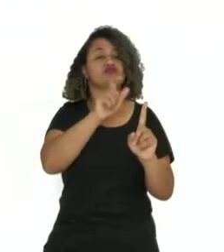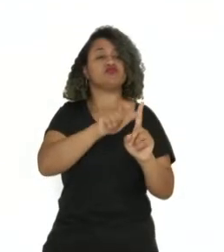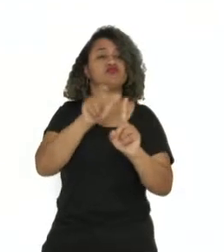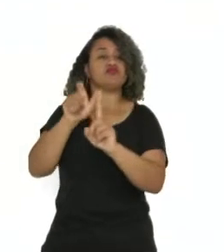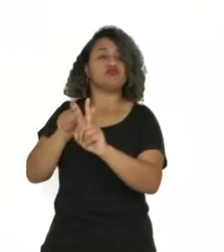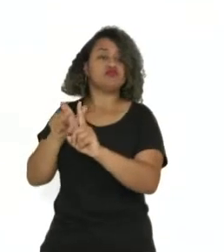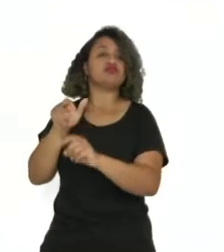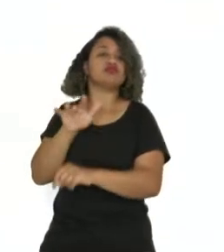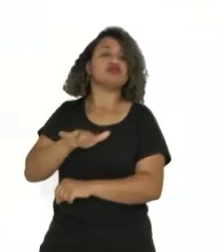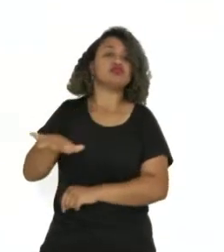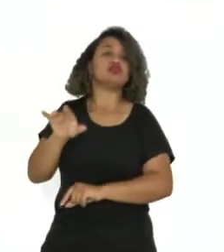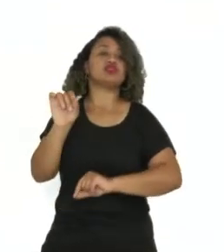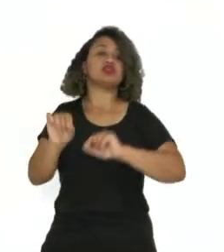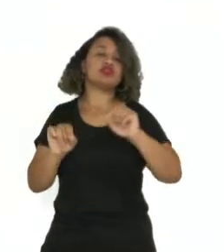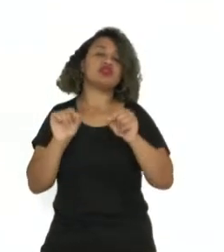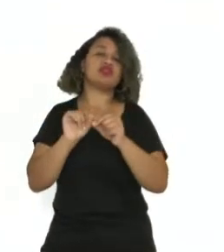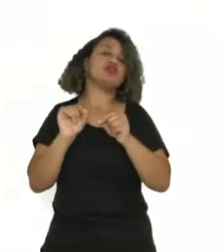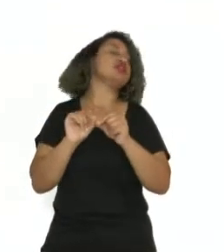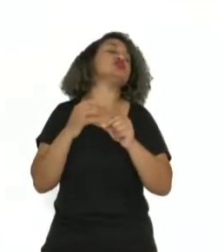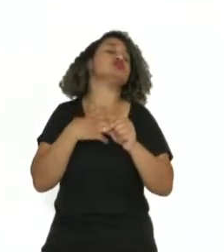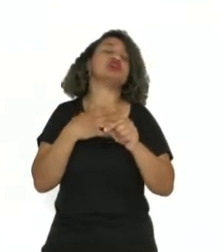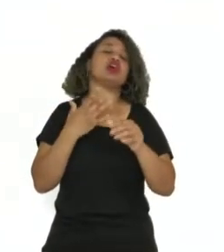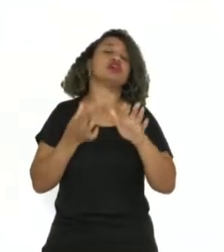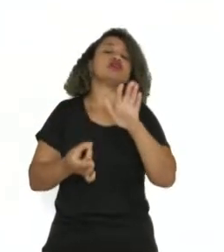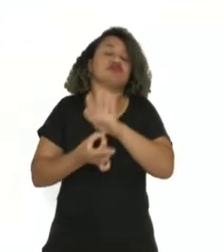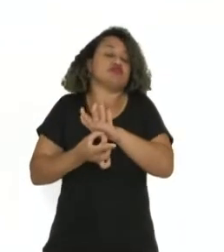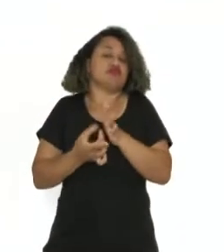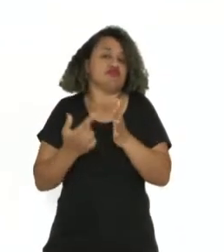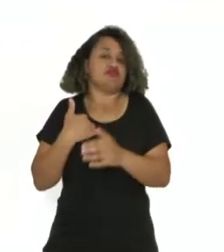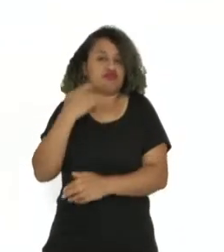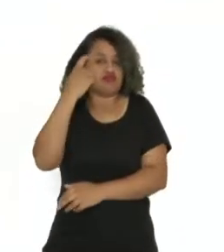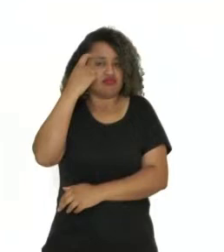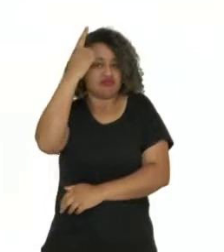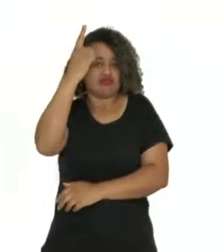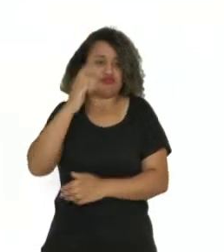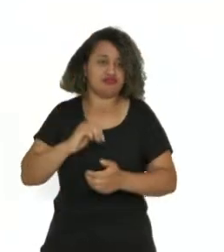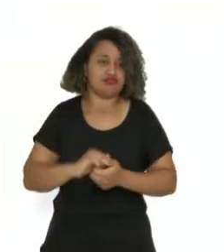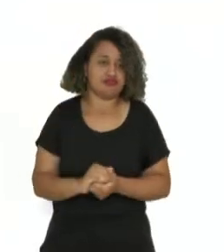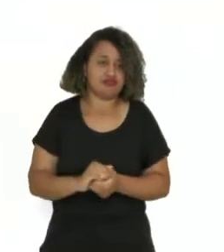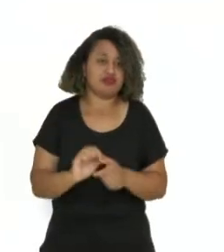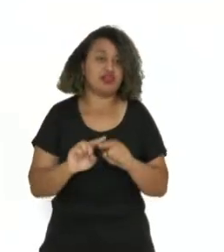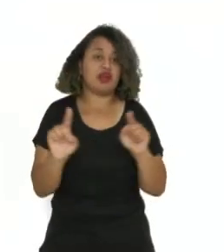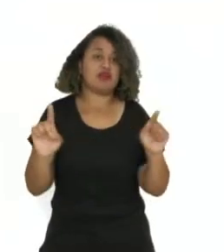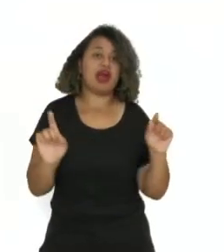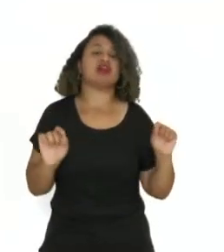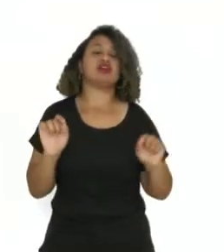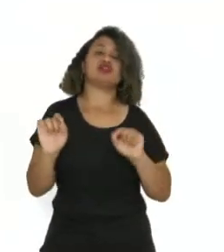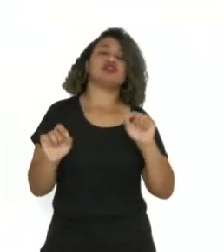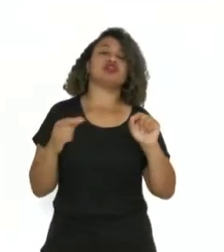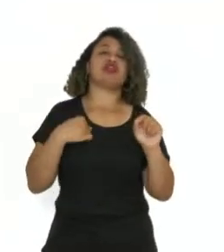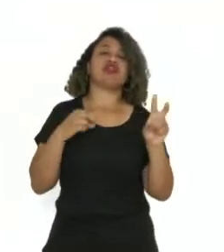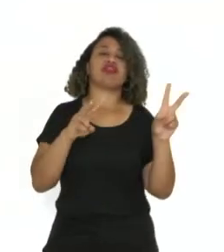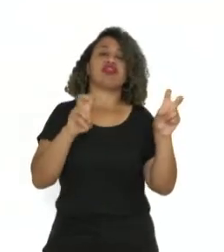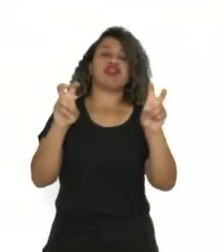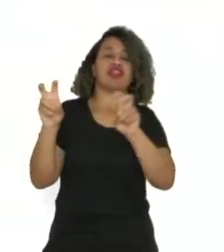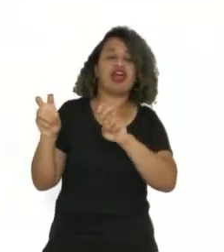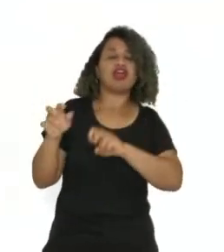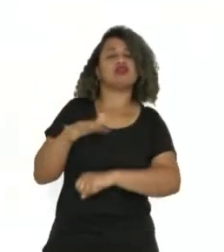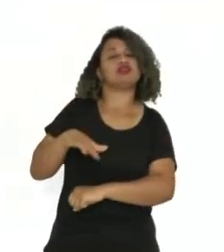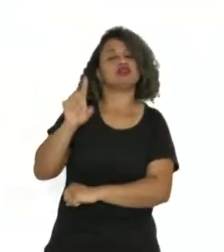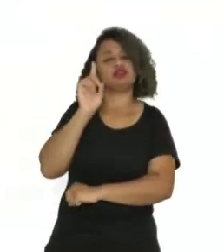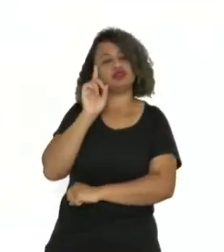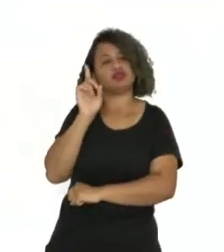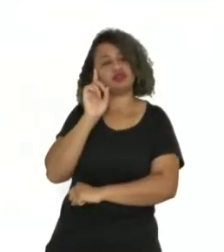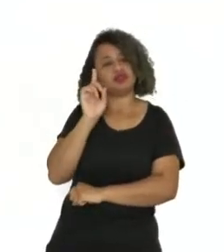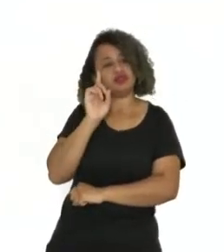Personagens e situações colocam-se de maneira o quê? Ficcional. Embora sejam trabalhadas o quê? As temáticas do